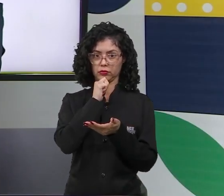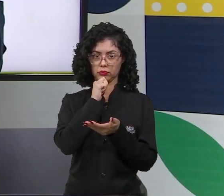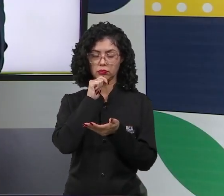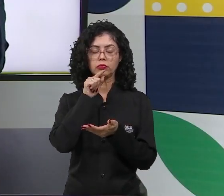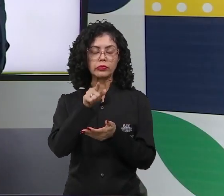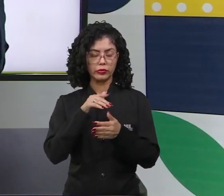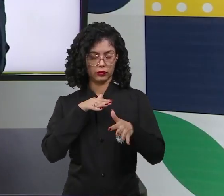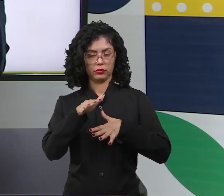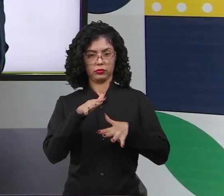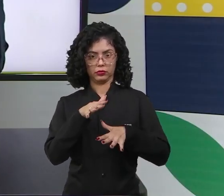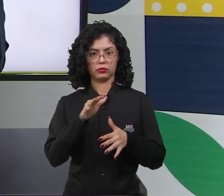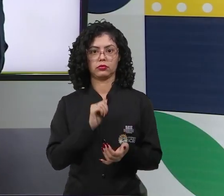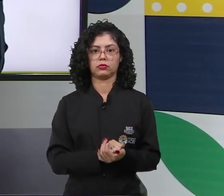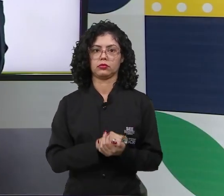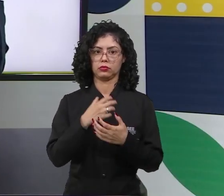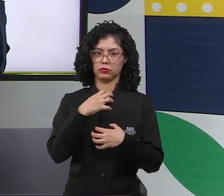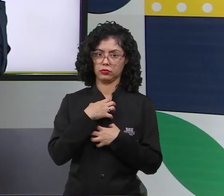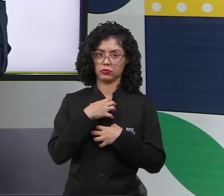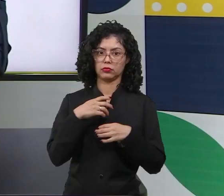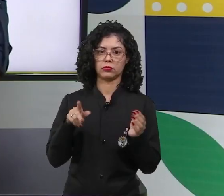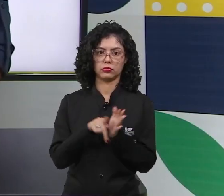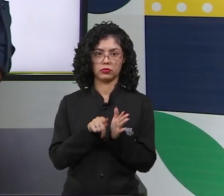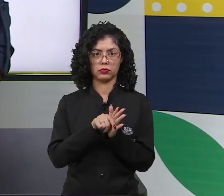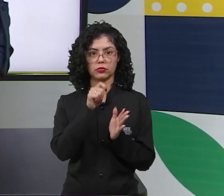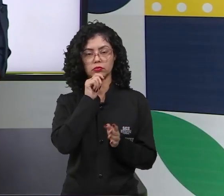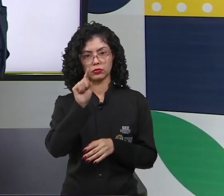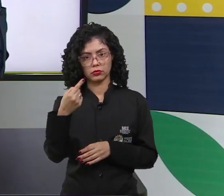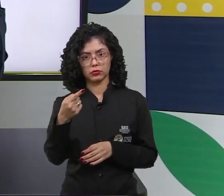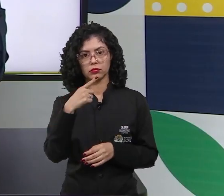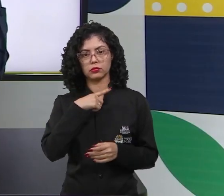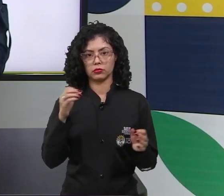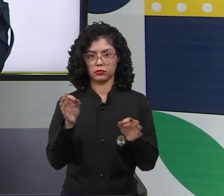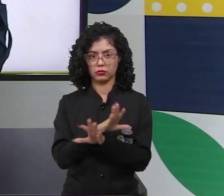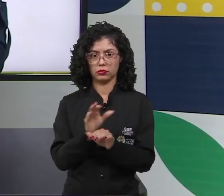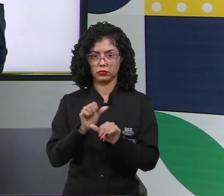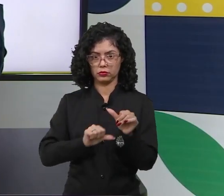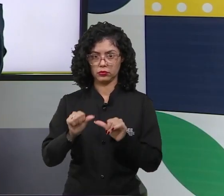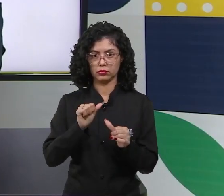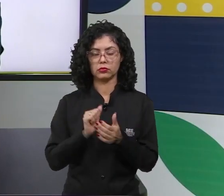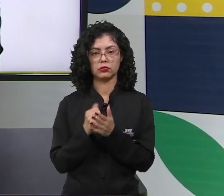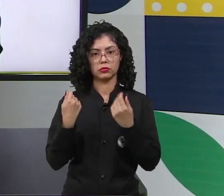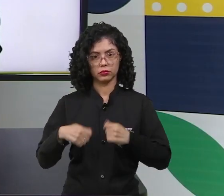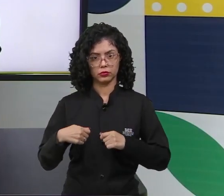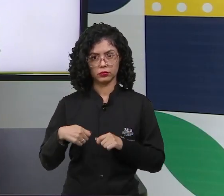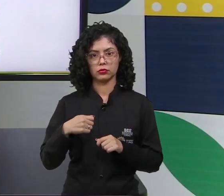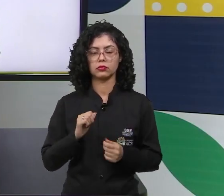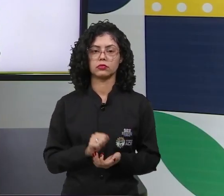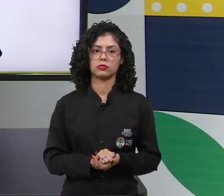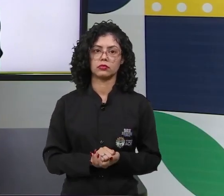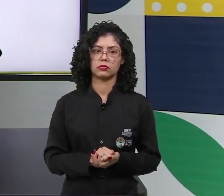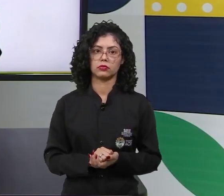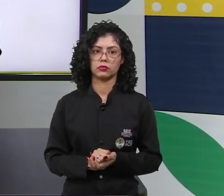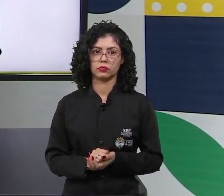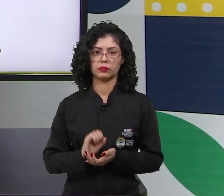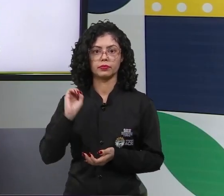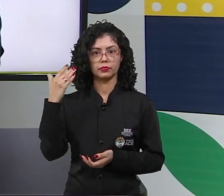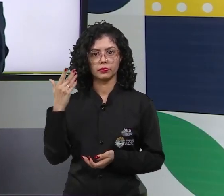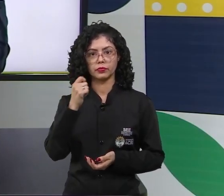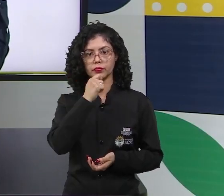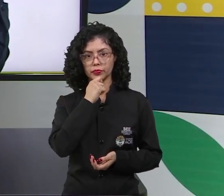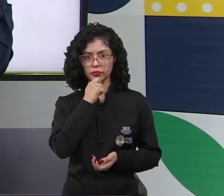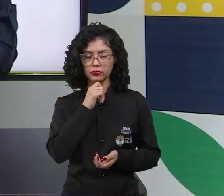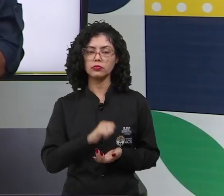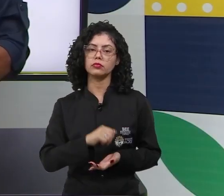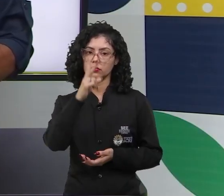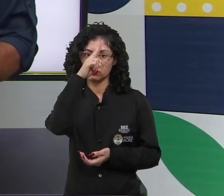desse movimento e desse sentimento de que aquilo deveria mudar, de que isso deve mudar. E foi dessa forma que aconteceu.